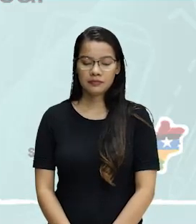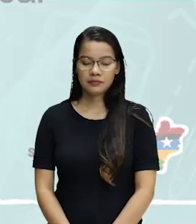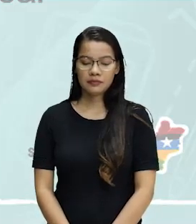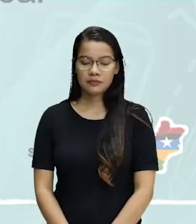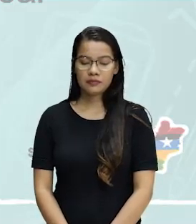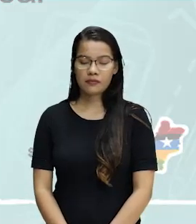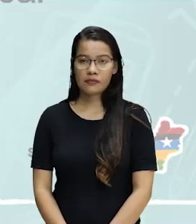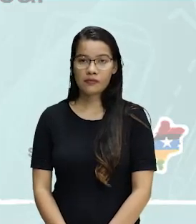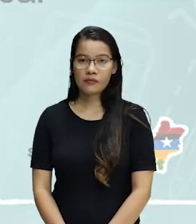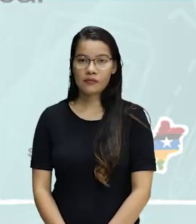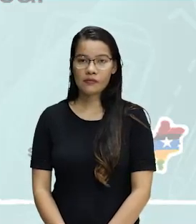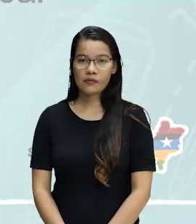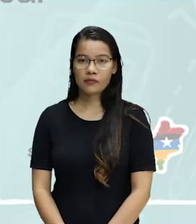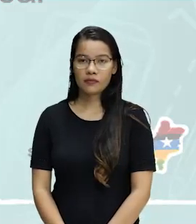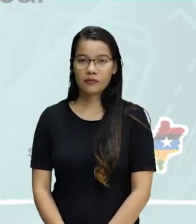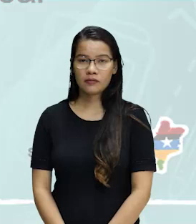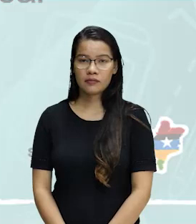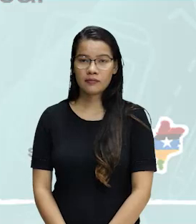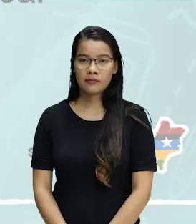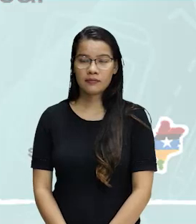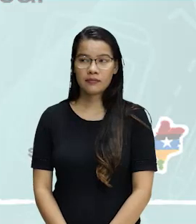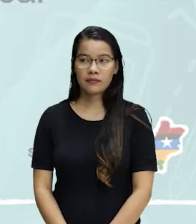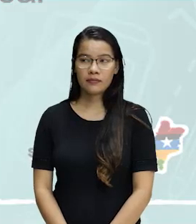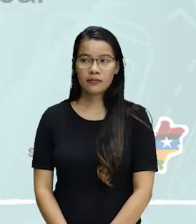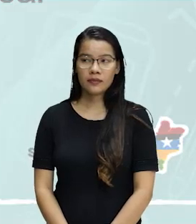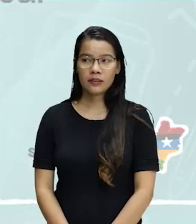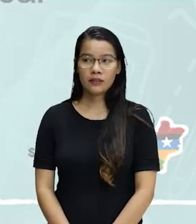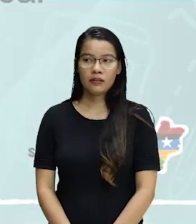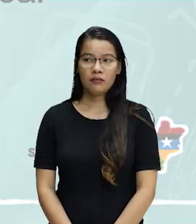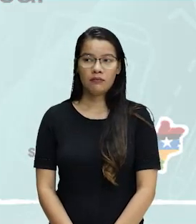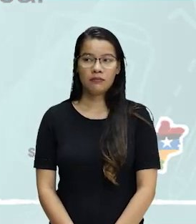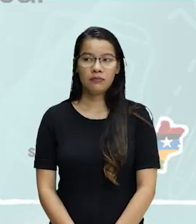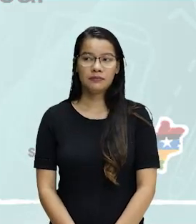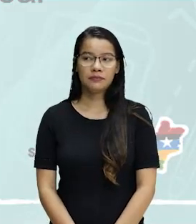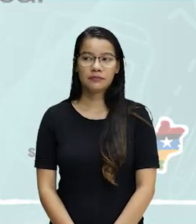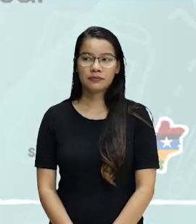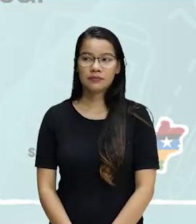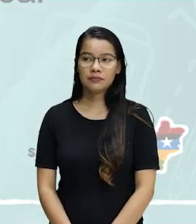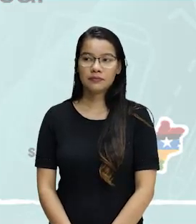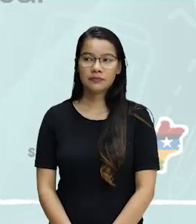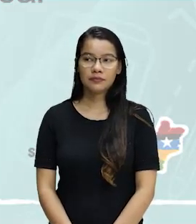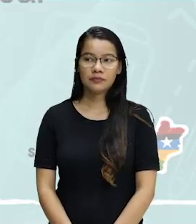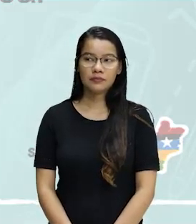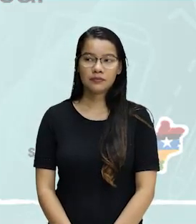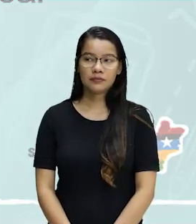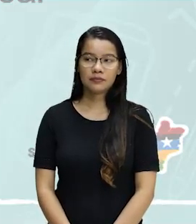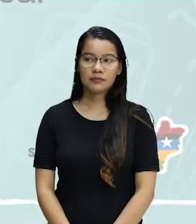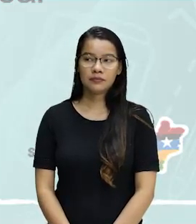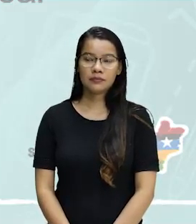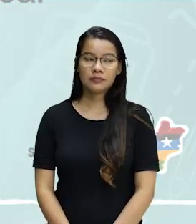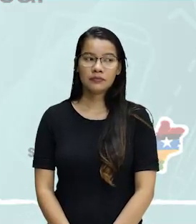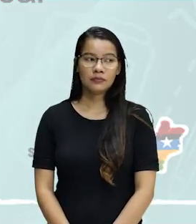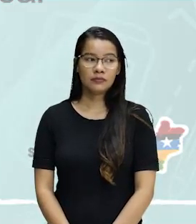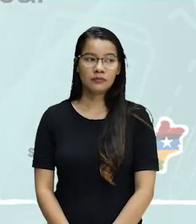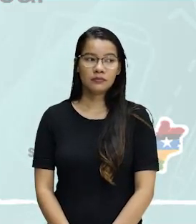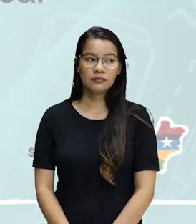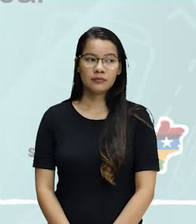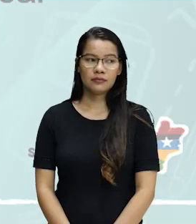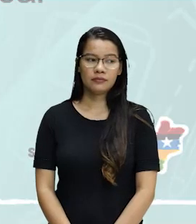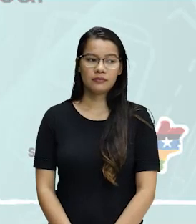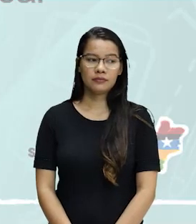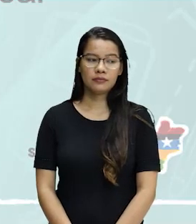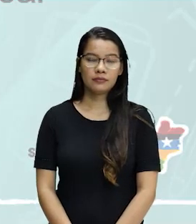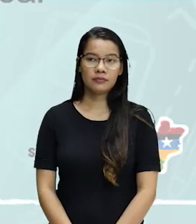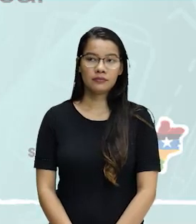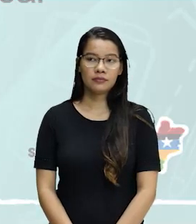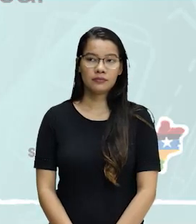urbanas, onde os níveis de poluição produzidos por veículos automotivos são muito altos. Isso se deve ao fato de